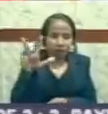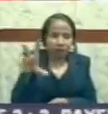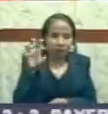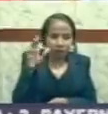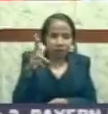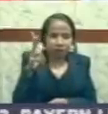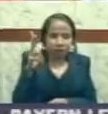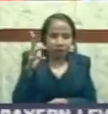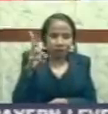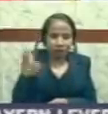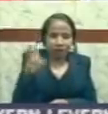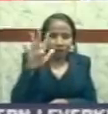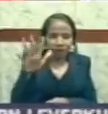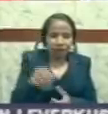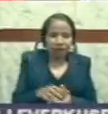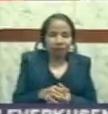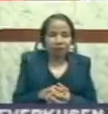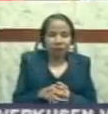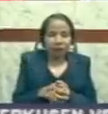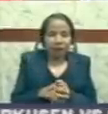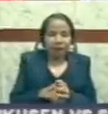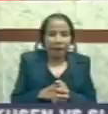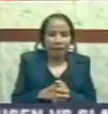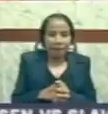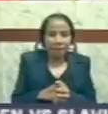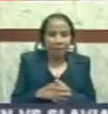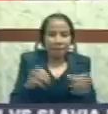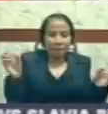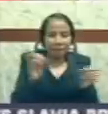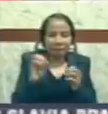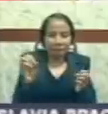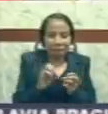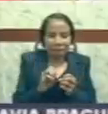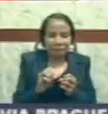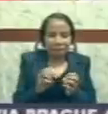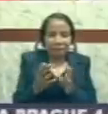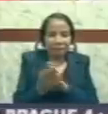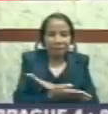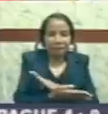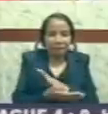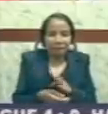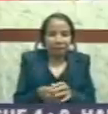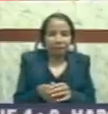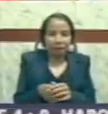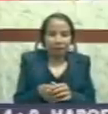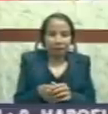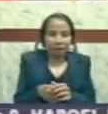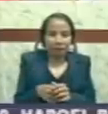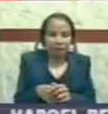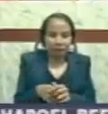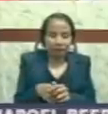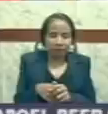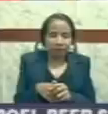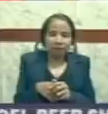nem despesas nem 11 milhões, nem um dos exemplos de. Então lá ia balanço e te cria instituições barbáricas, mas lá ia balanço receitas e